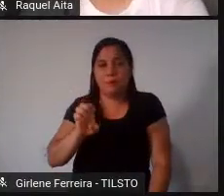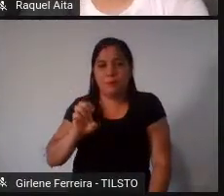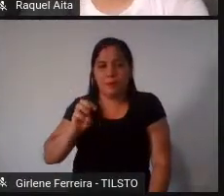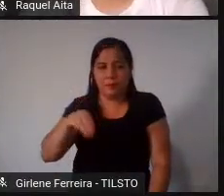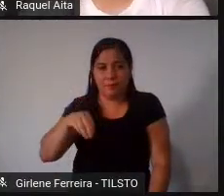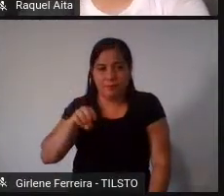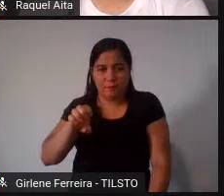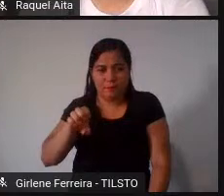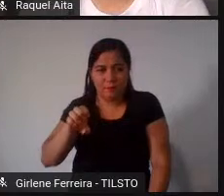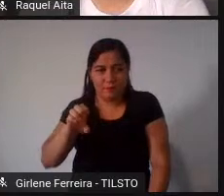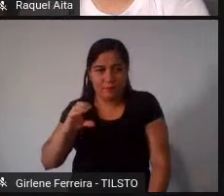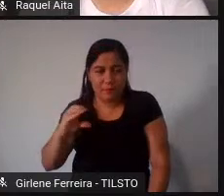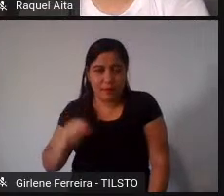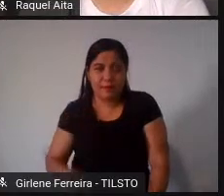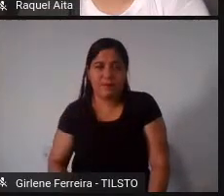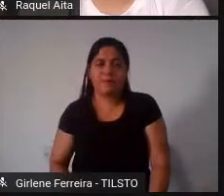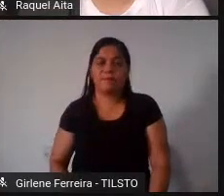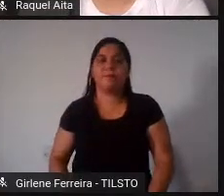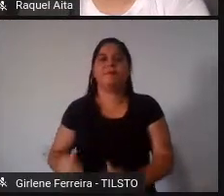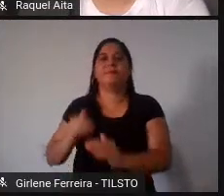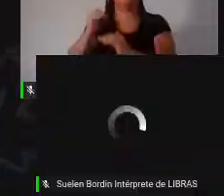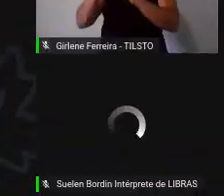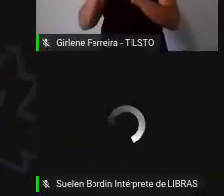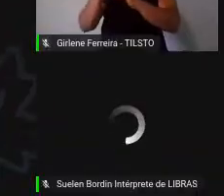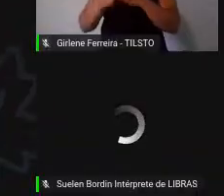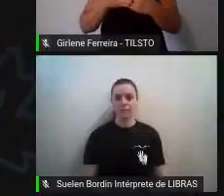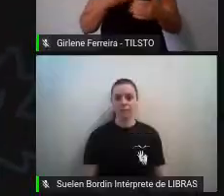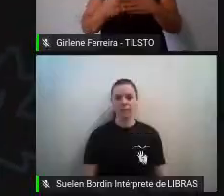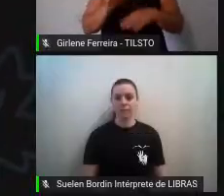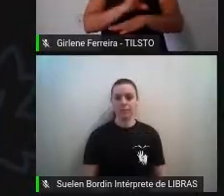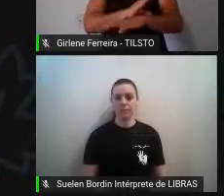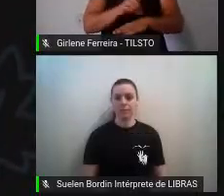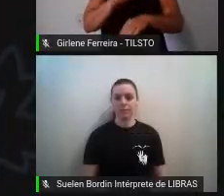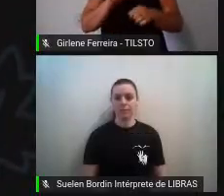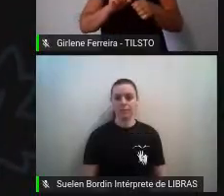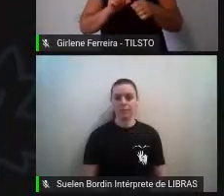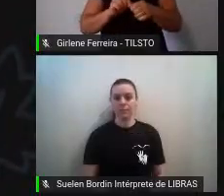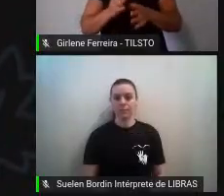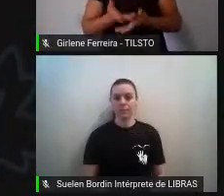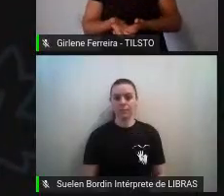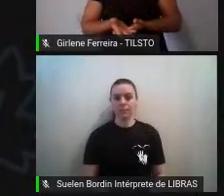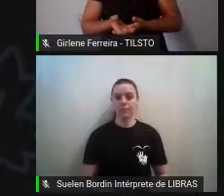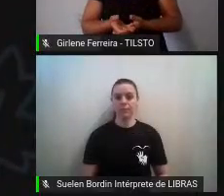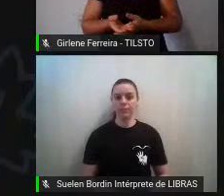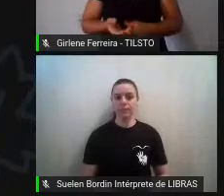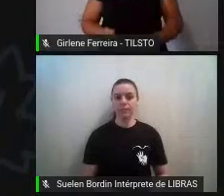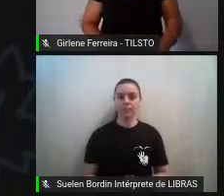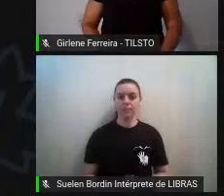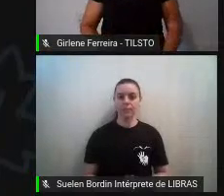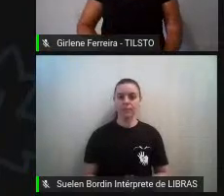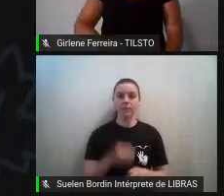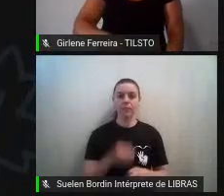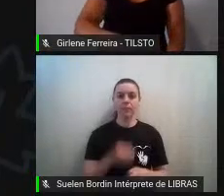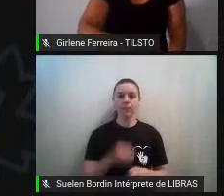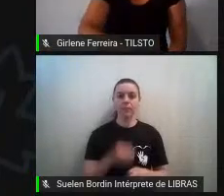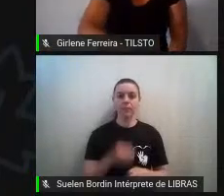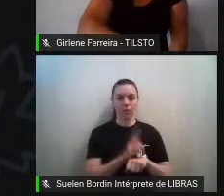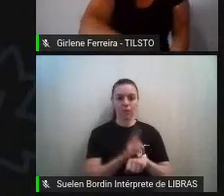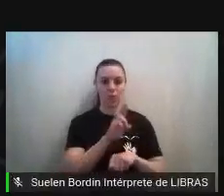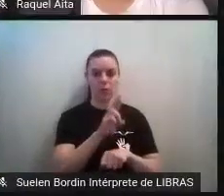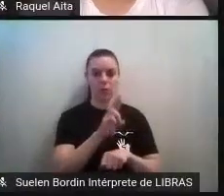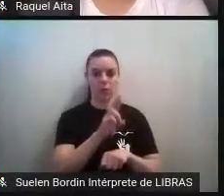ensino médio, é para qualquer curso que você esteja fazendo. Para mestrado, para doutorado, que daí seria para você seguir a carreira